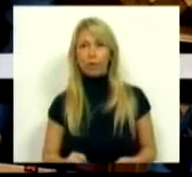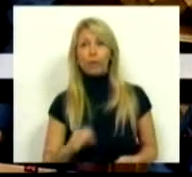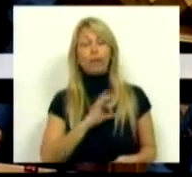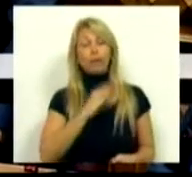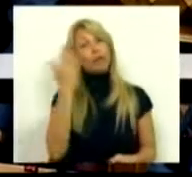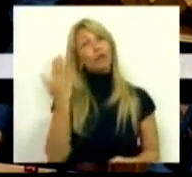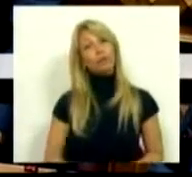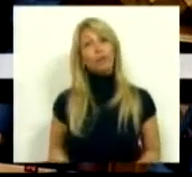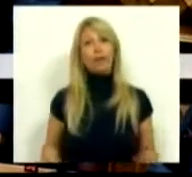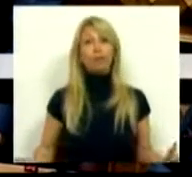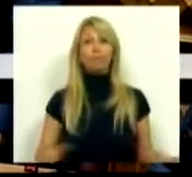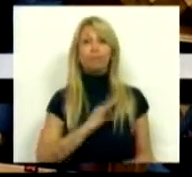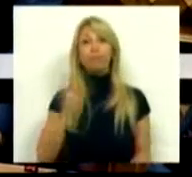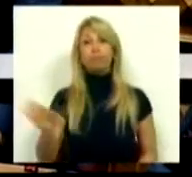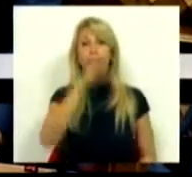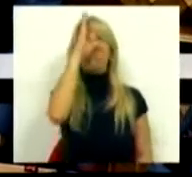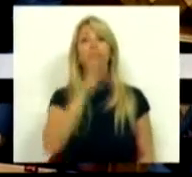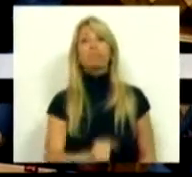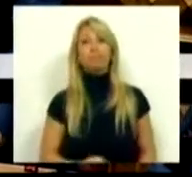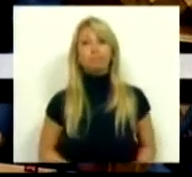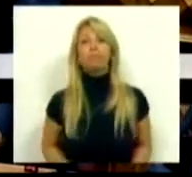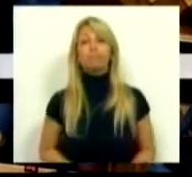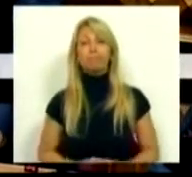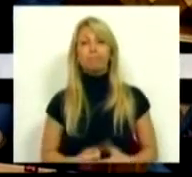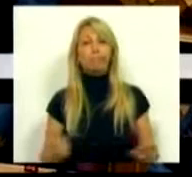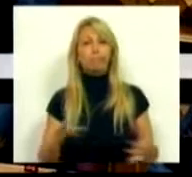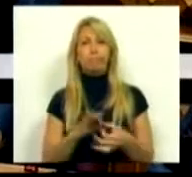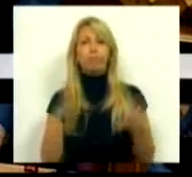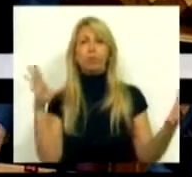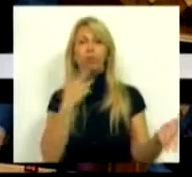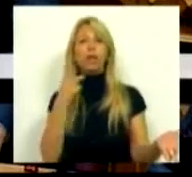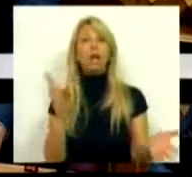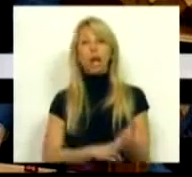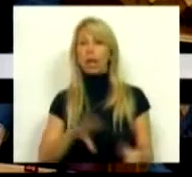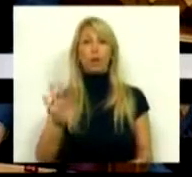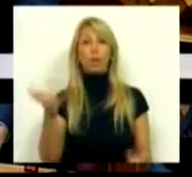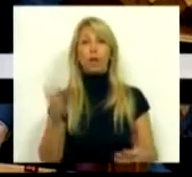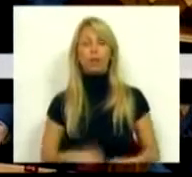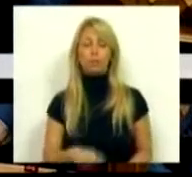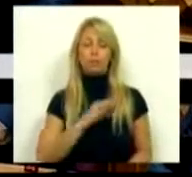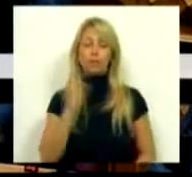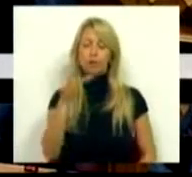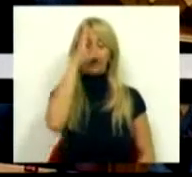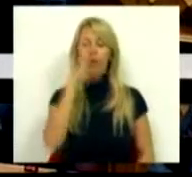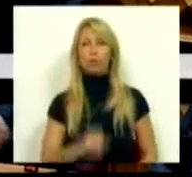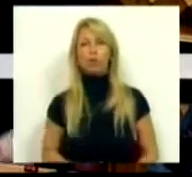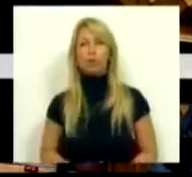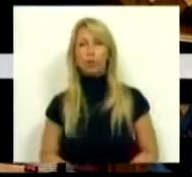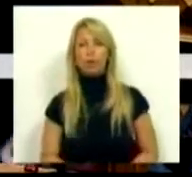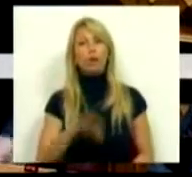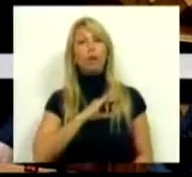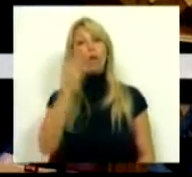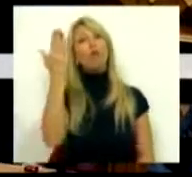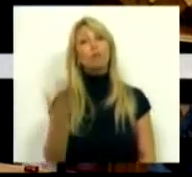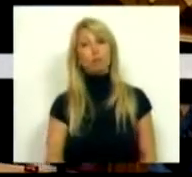senhor é um Primeiro-Ministro completamente desligado da realidade do país, Sr. Primeiro-Ministro. O